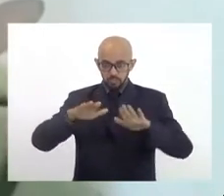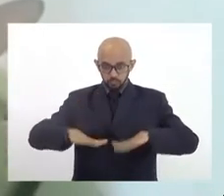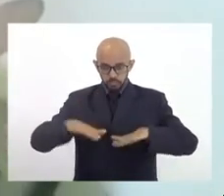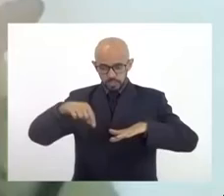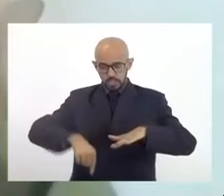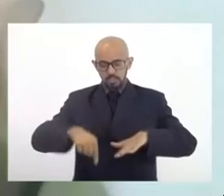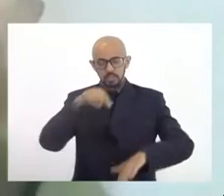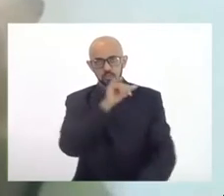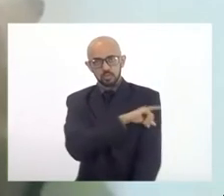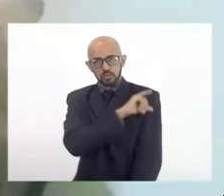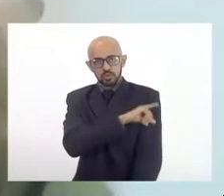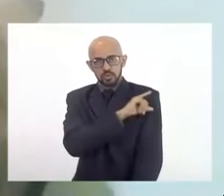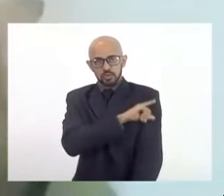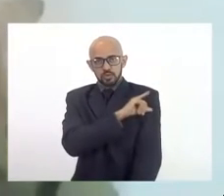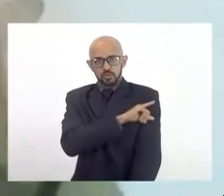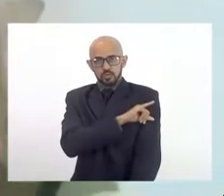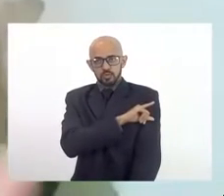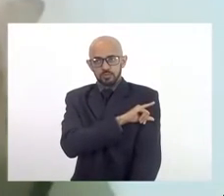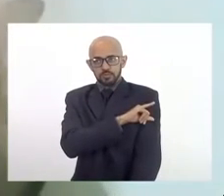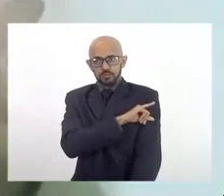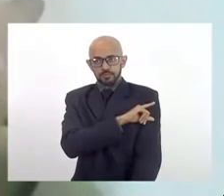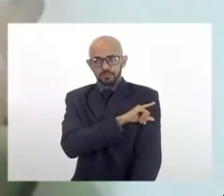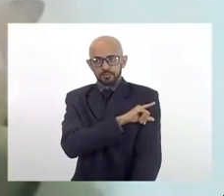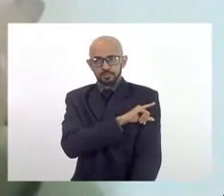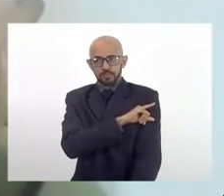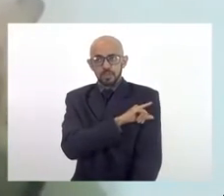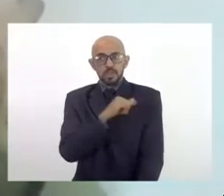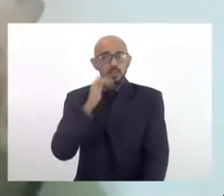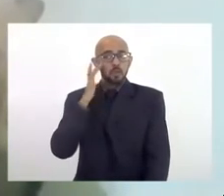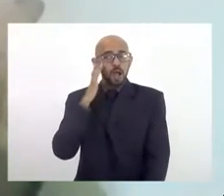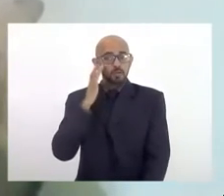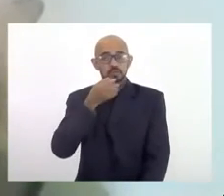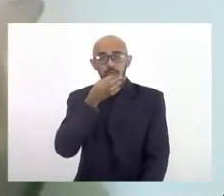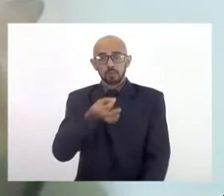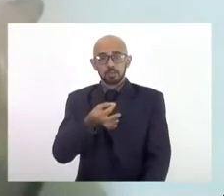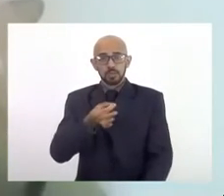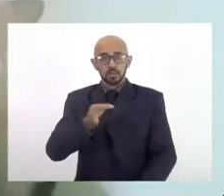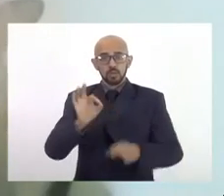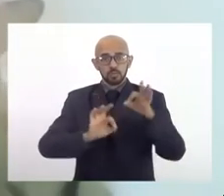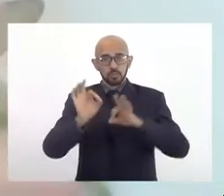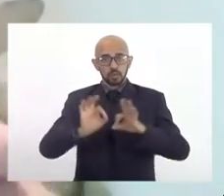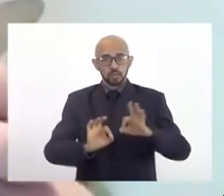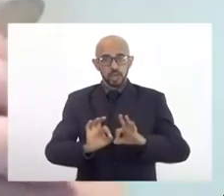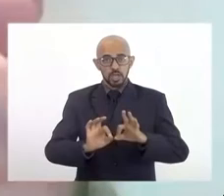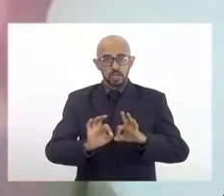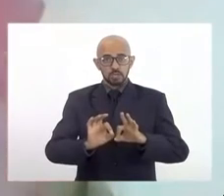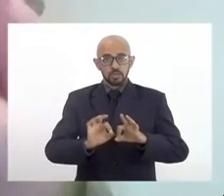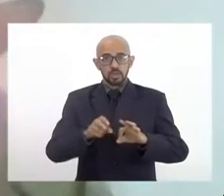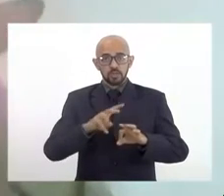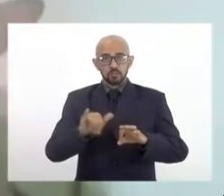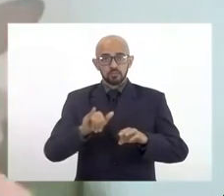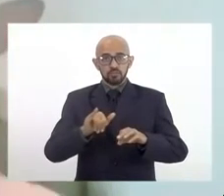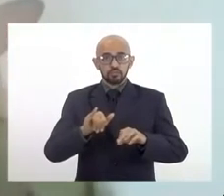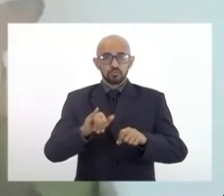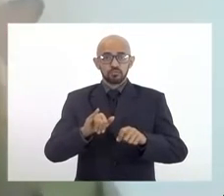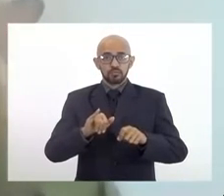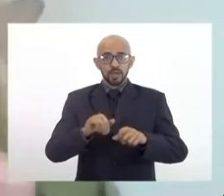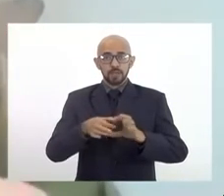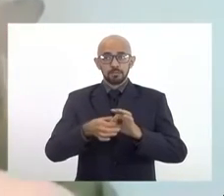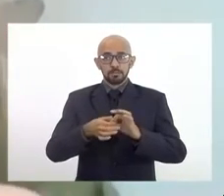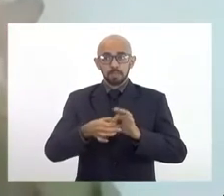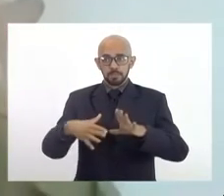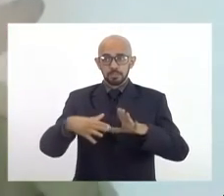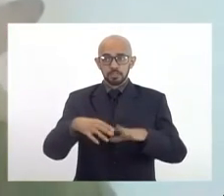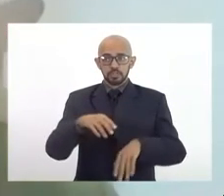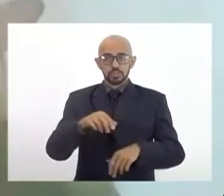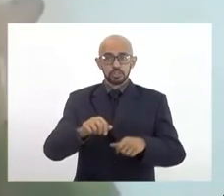Janeiro. E eu acho que esse projeto, né, ele vai permitir o incremento do uso do gás natural,